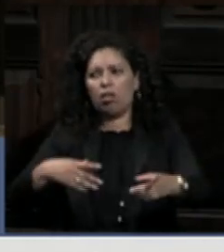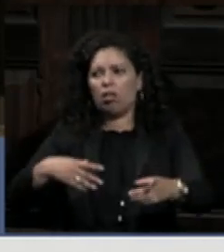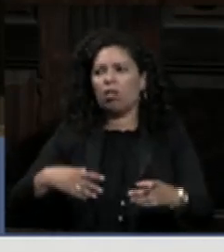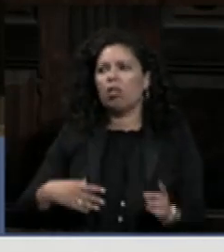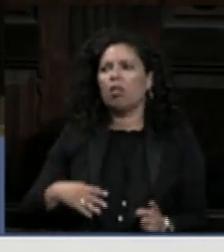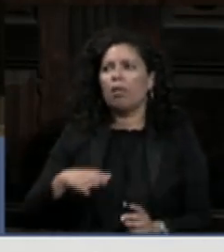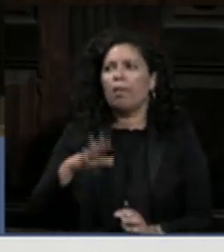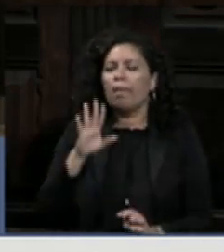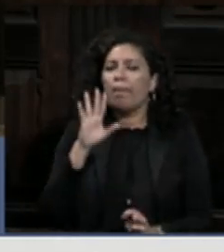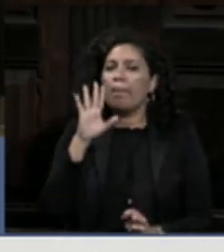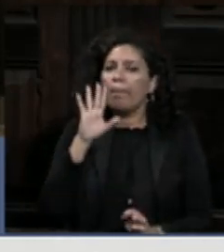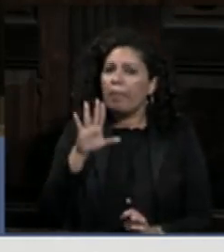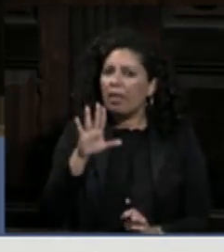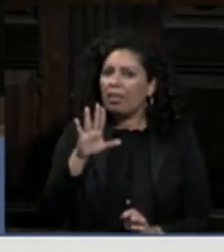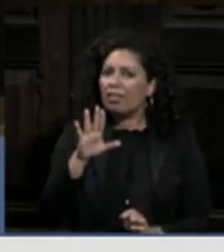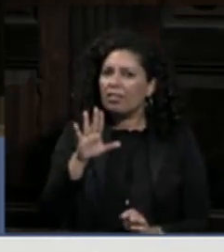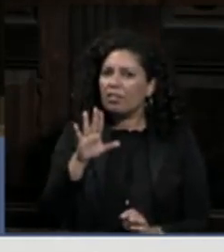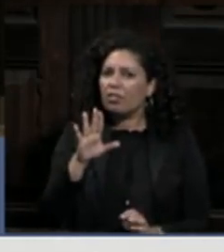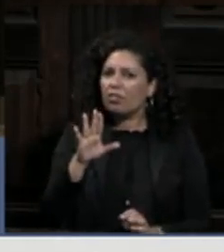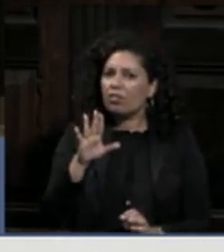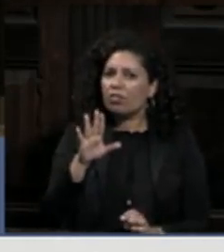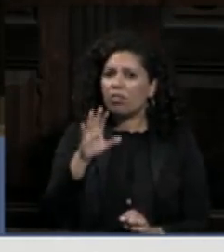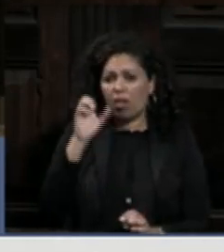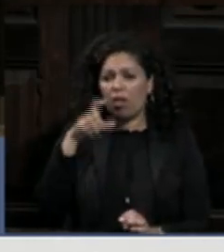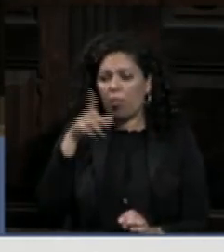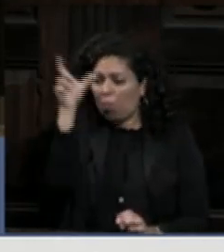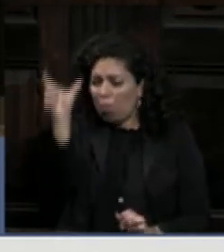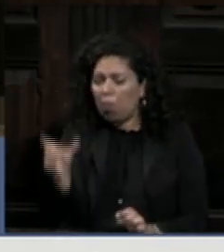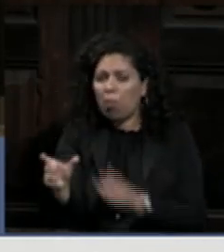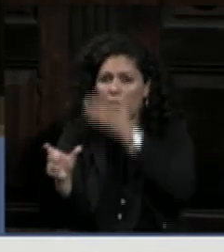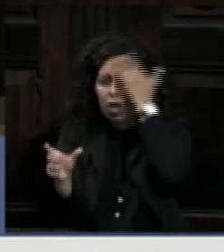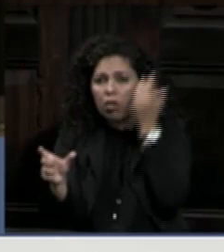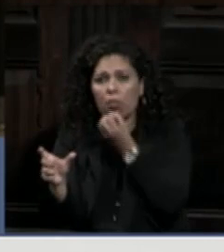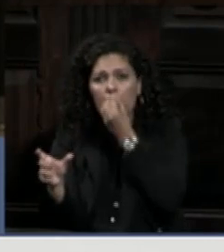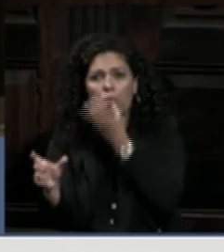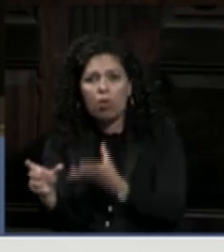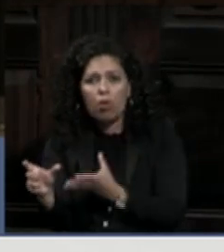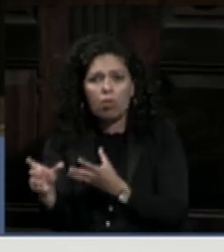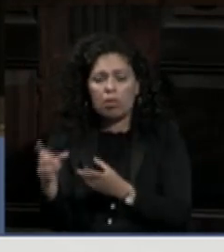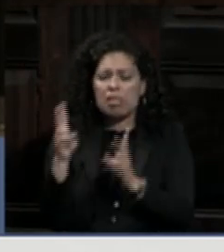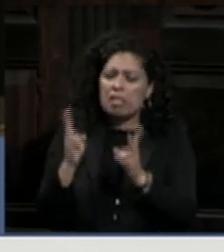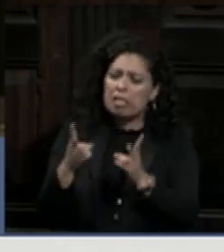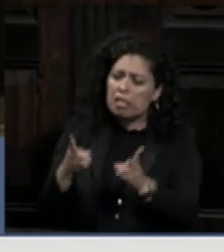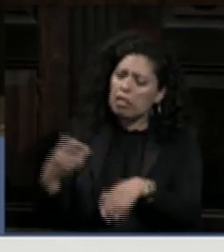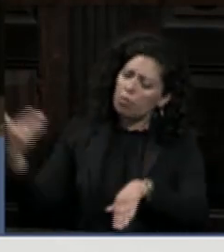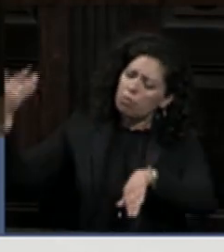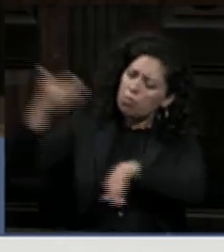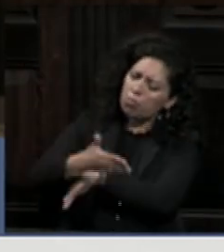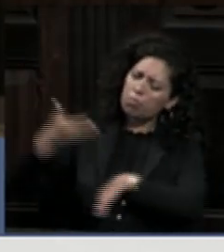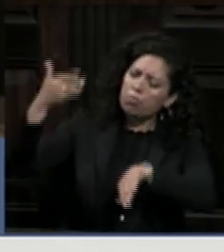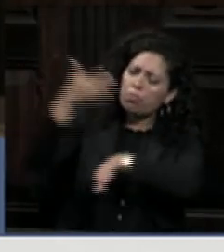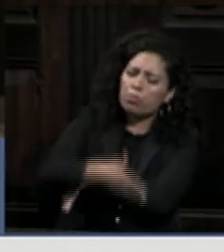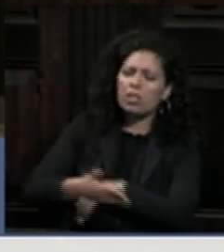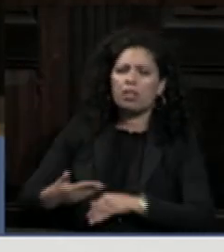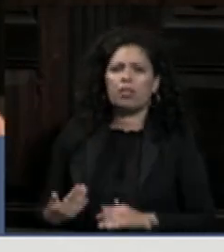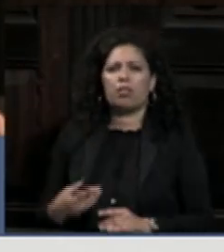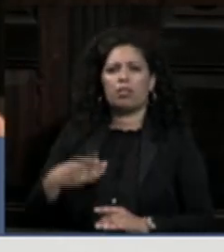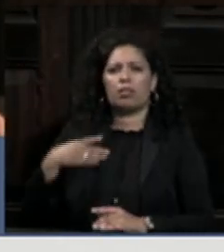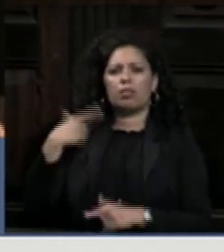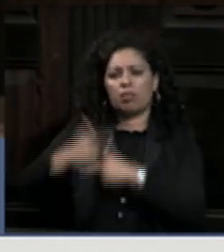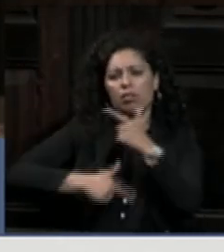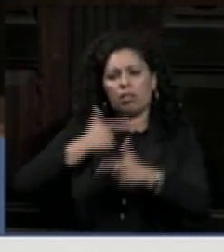mas é um bom parlamentar sempre presente e merece